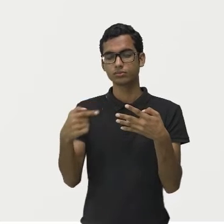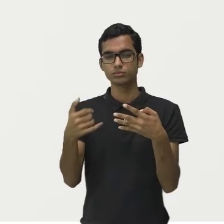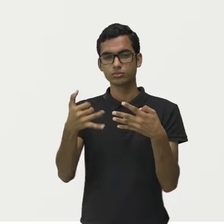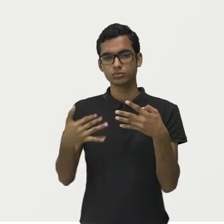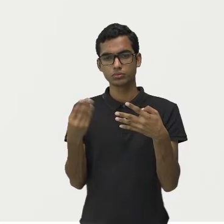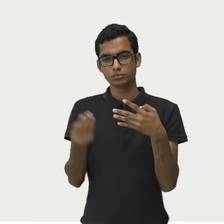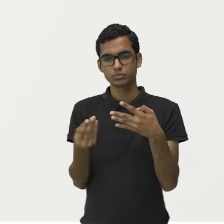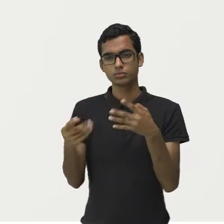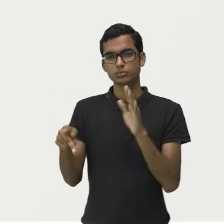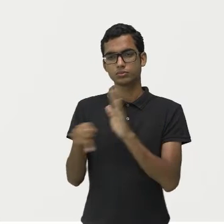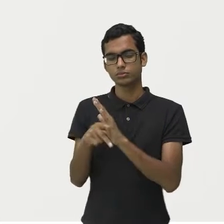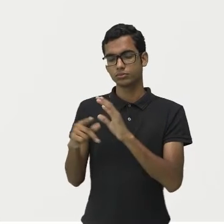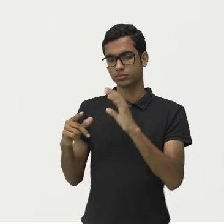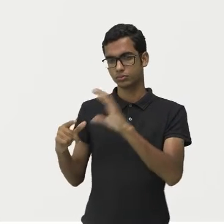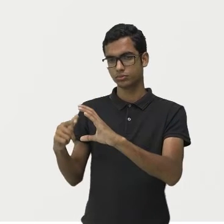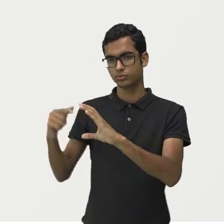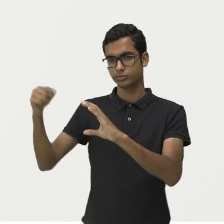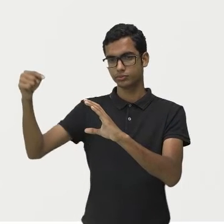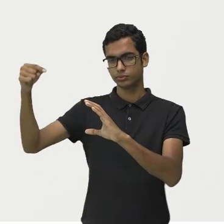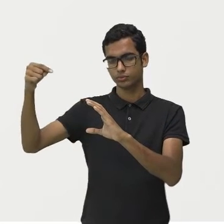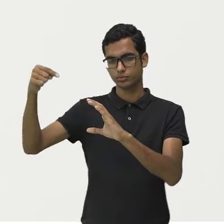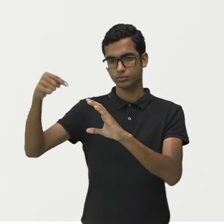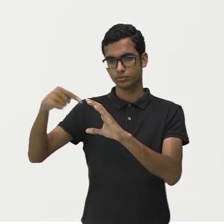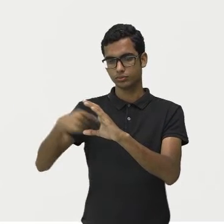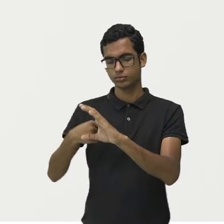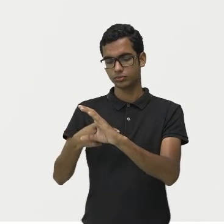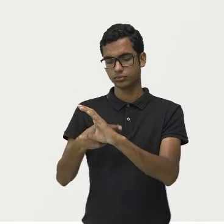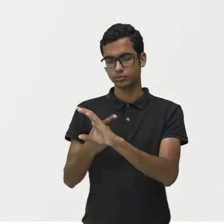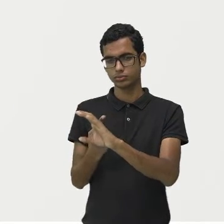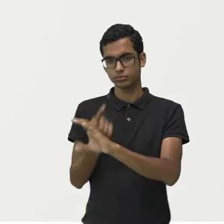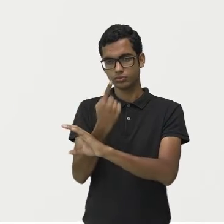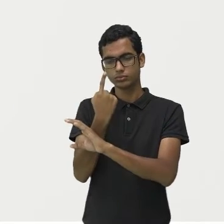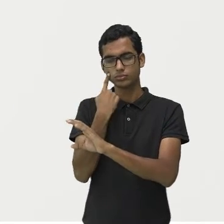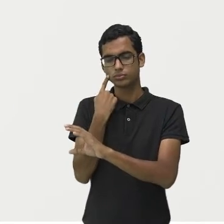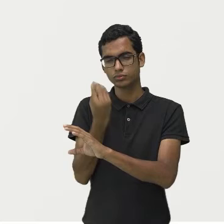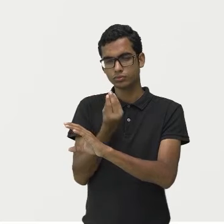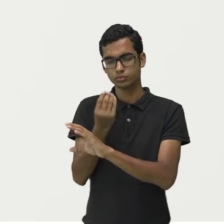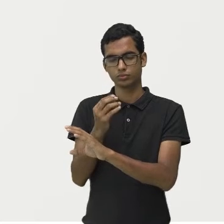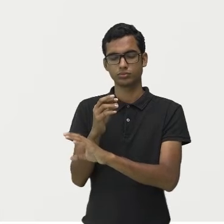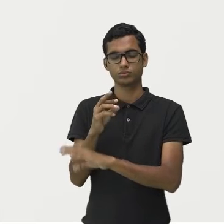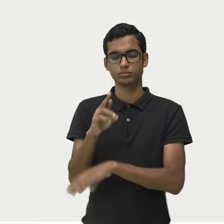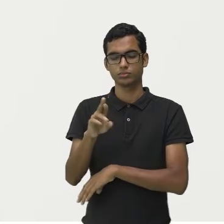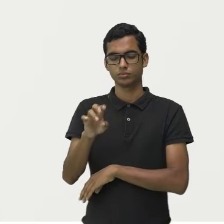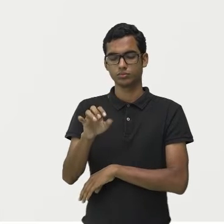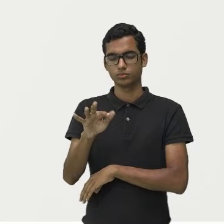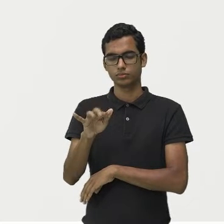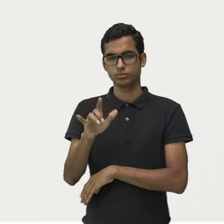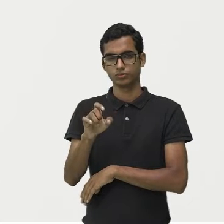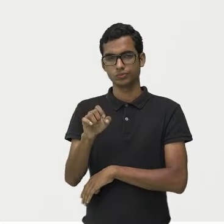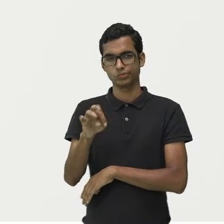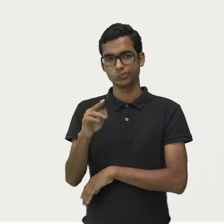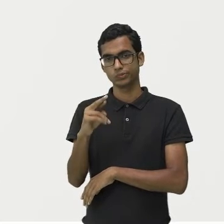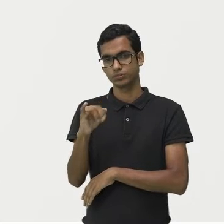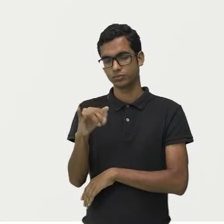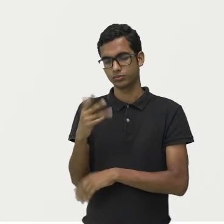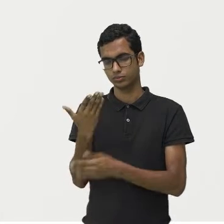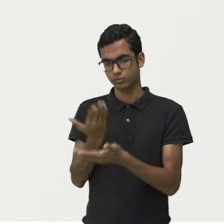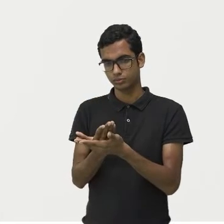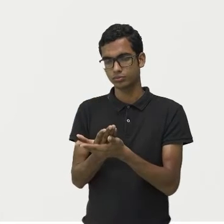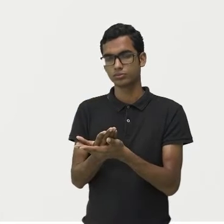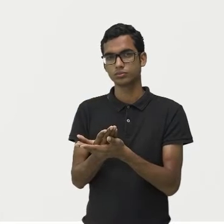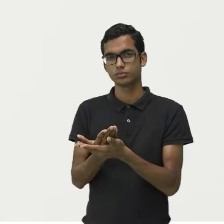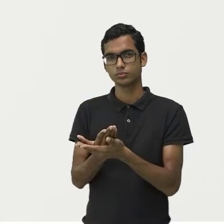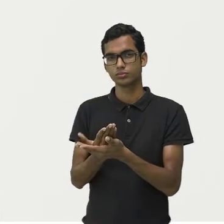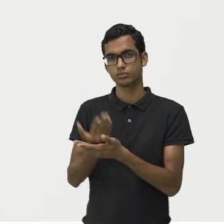é que os raios que chegam no espelho irão refletir nesse espelho, né? É claro que esse estudo foi feito a partir